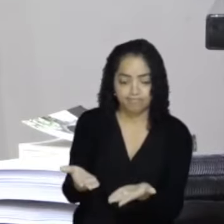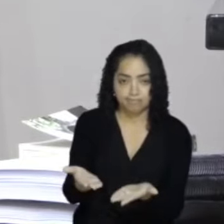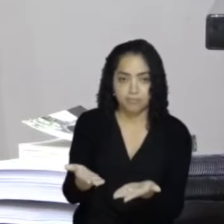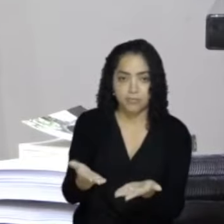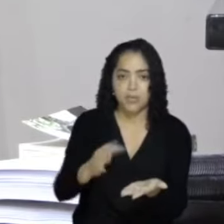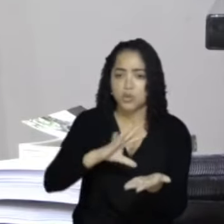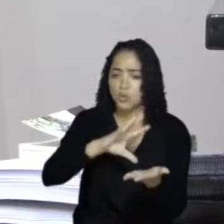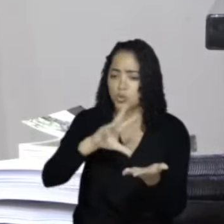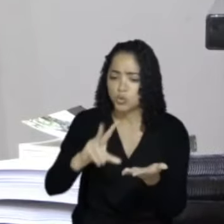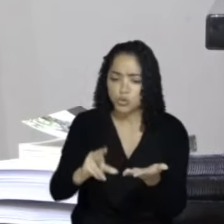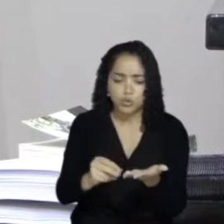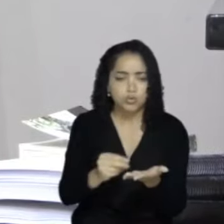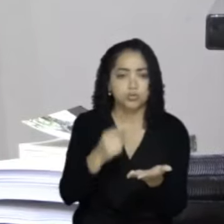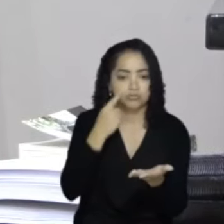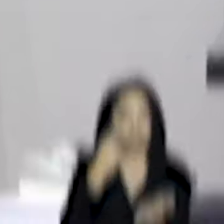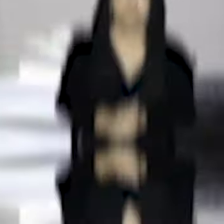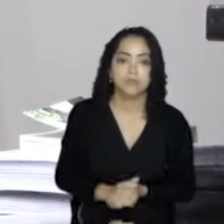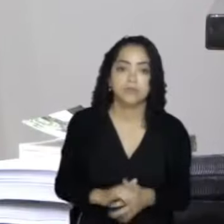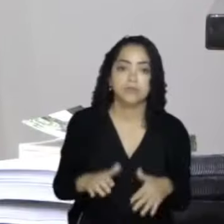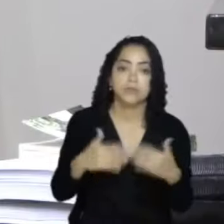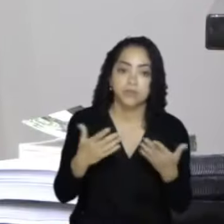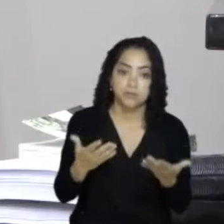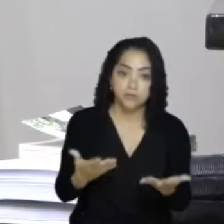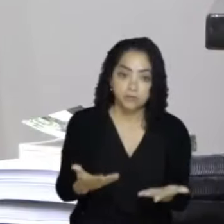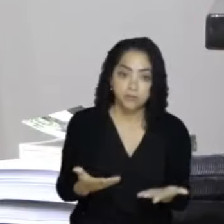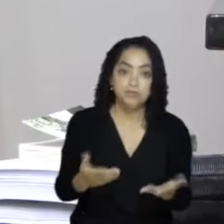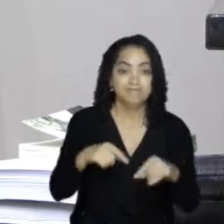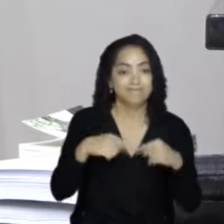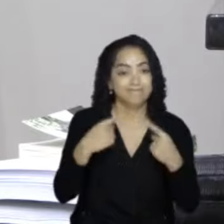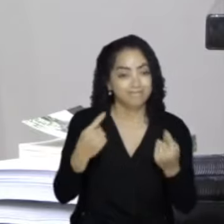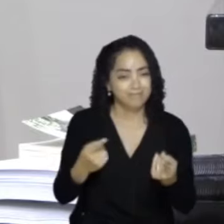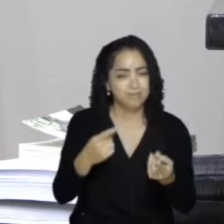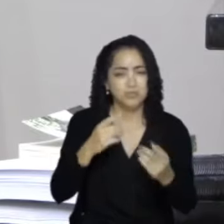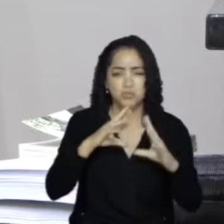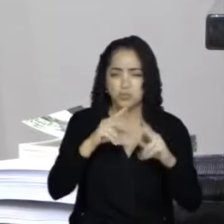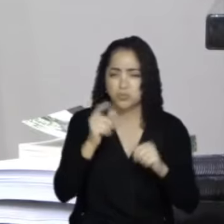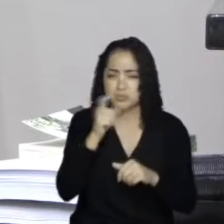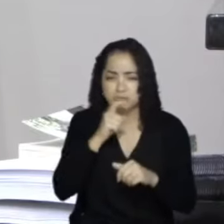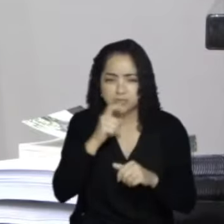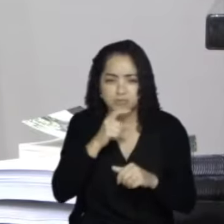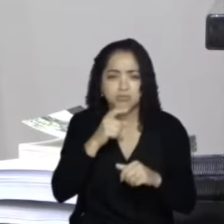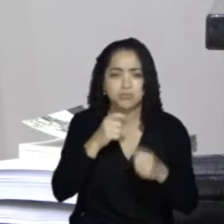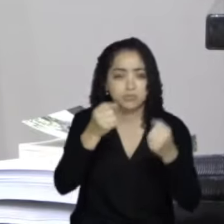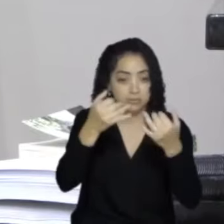dissertações acadêmicas sobre a vida dela. Além de todas as mentiras ditas no discurso,